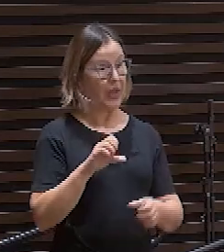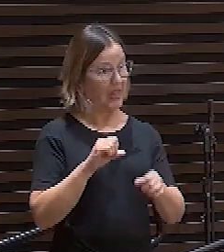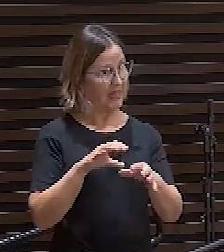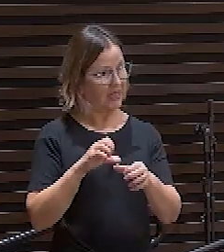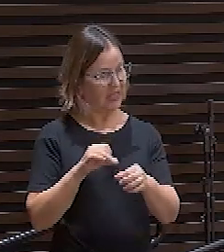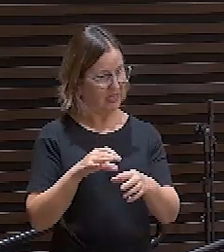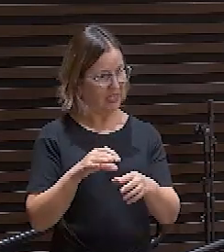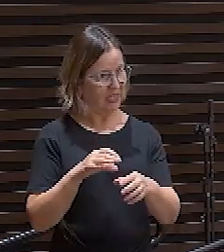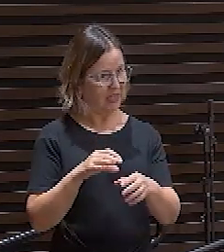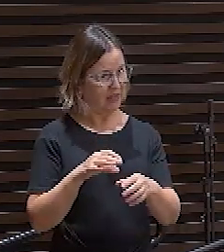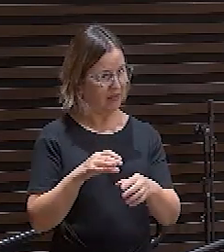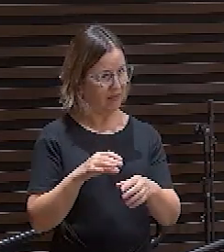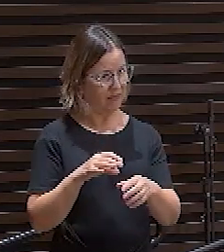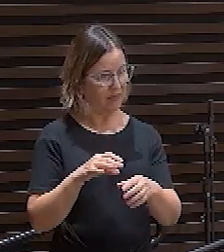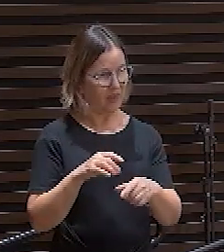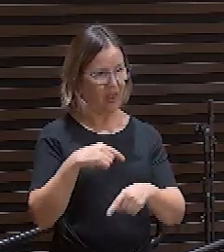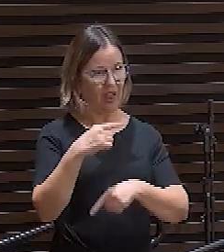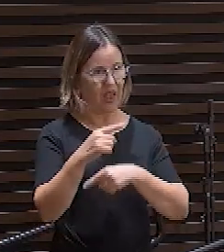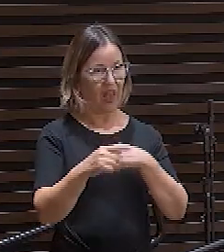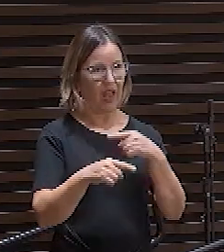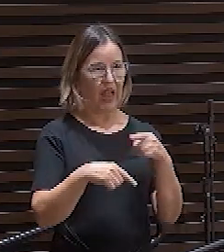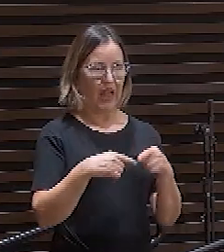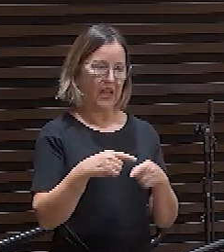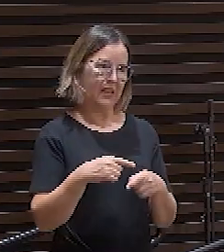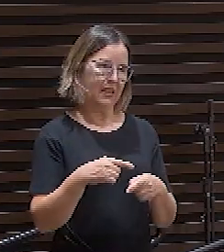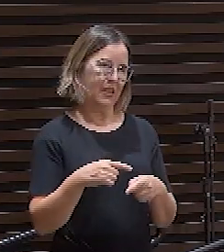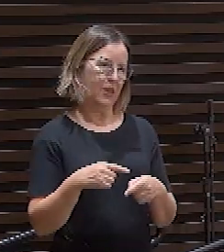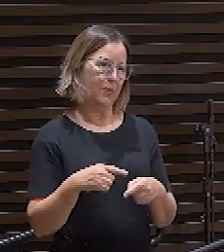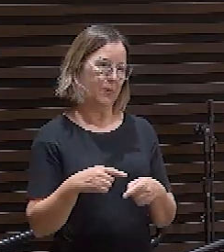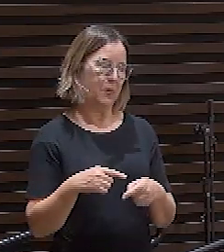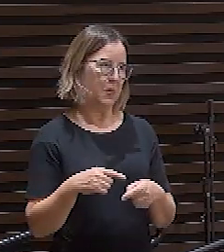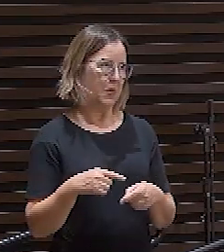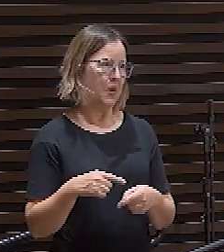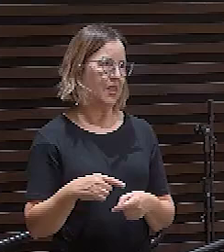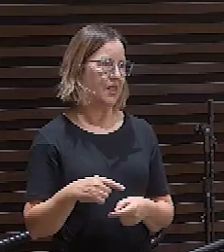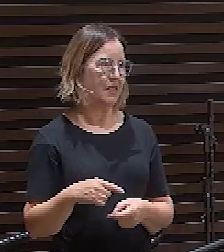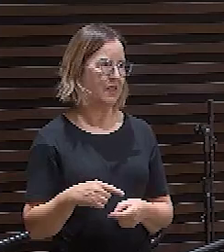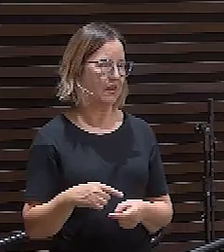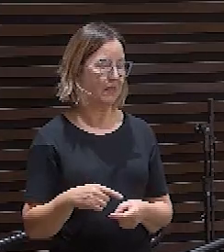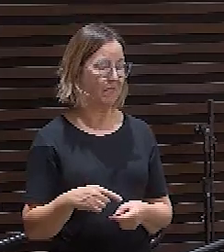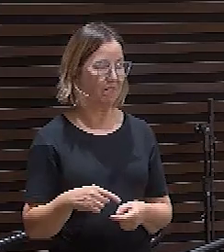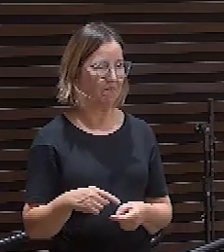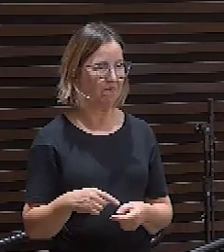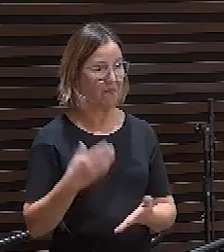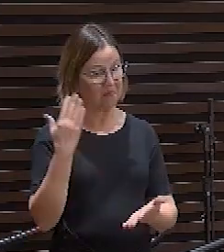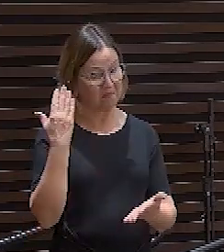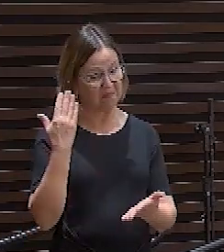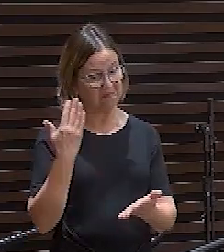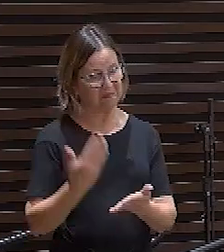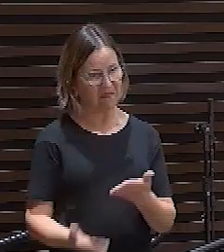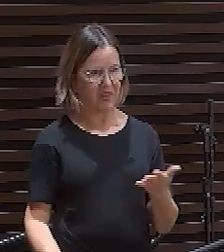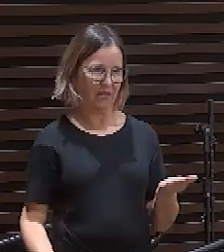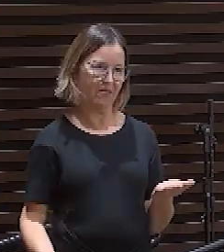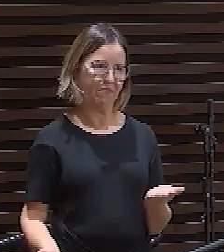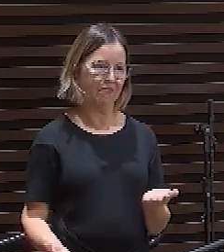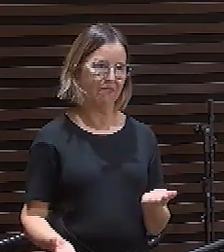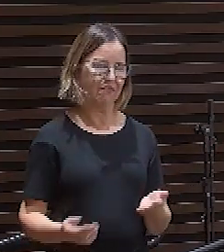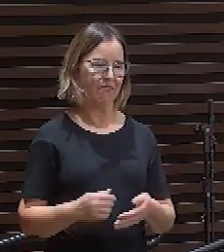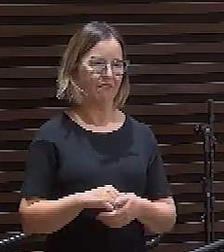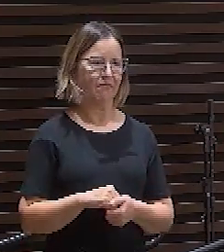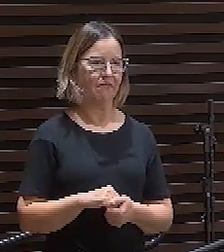tempo. Aí o trabalho vai ser hercúleo para tentar fazer com que as coisas